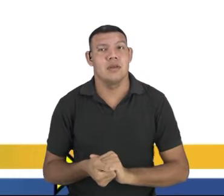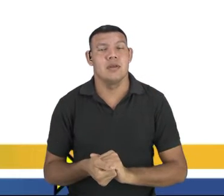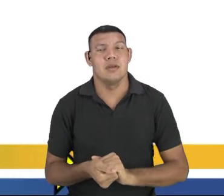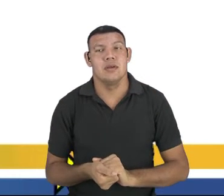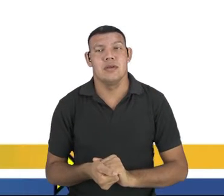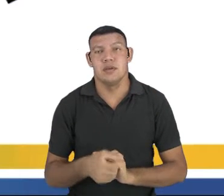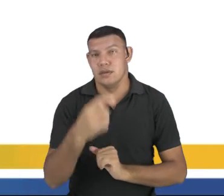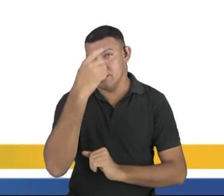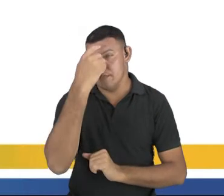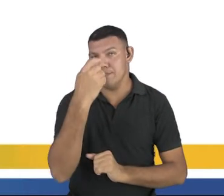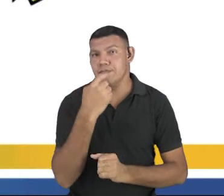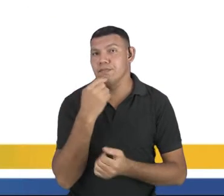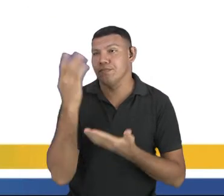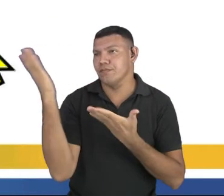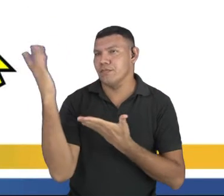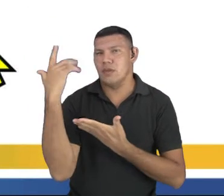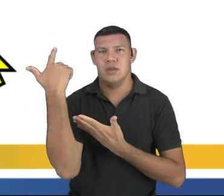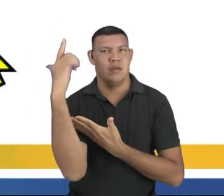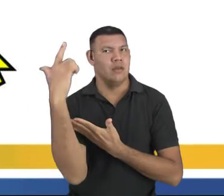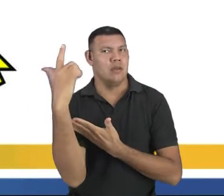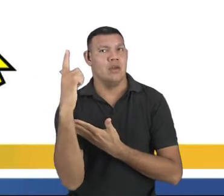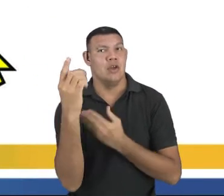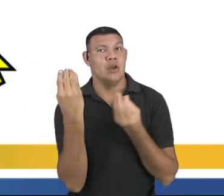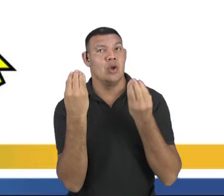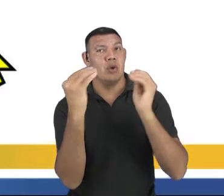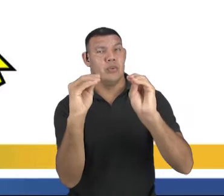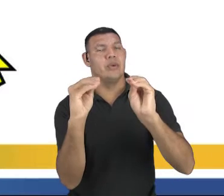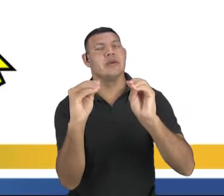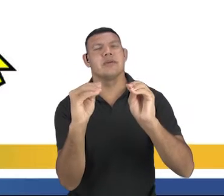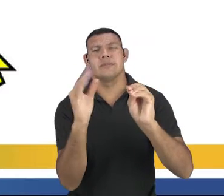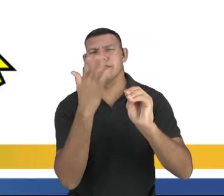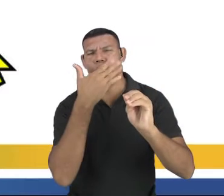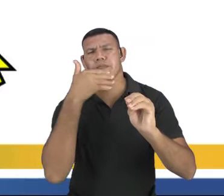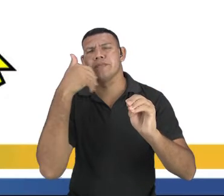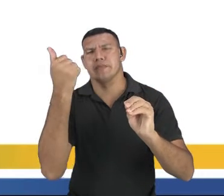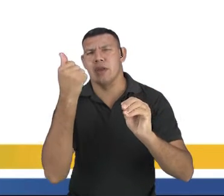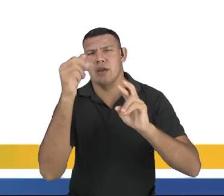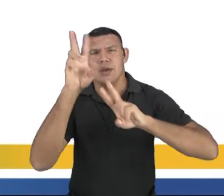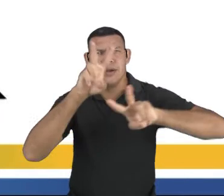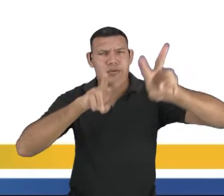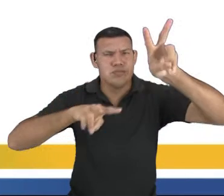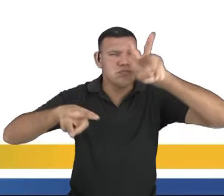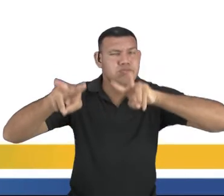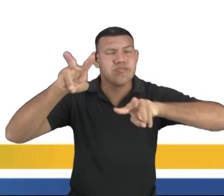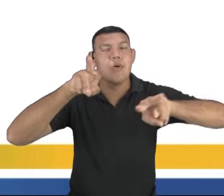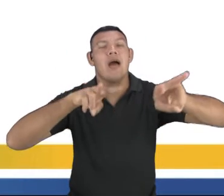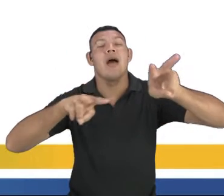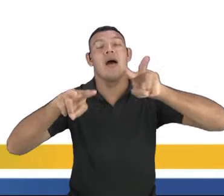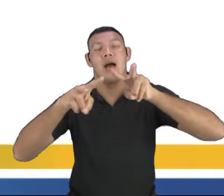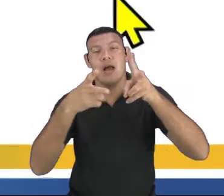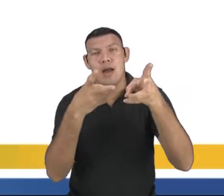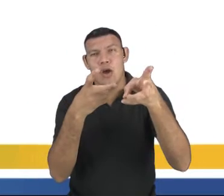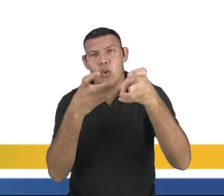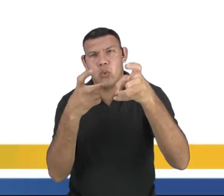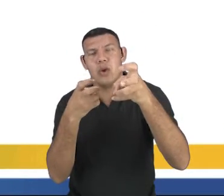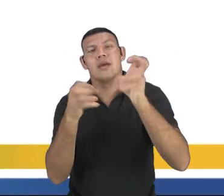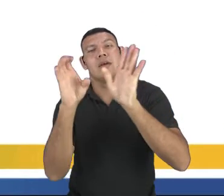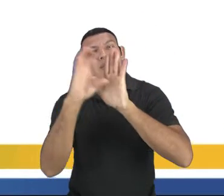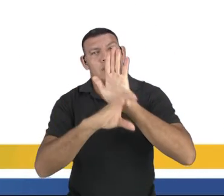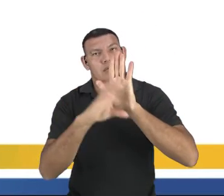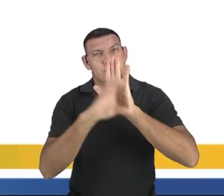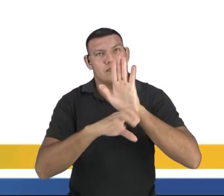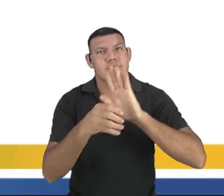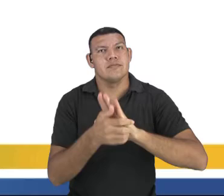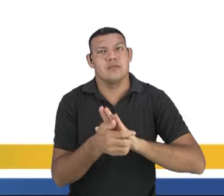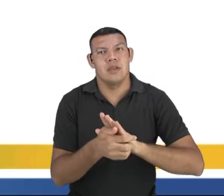não tinha, pessoal, dentro do exercício. Eu coloquei para ficar mais didático, né? Para você visualizar aqui o conceito que a gente colocou. Mas geralmente